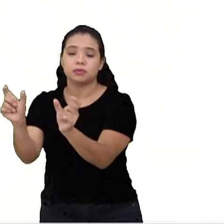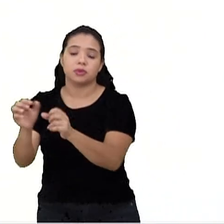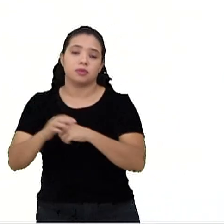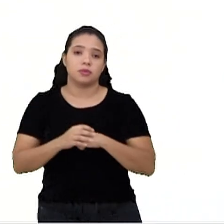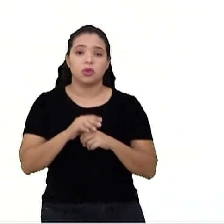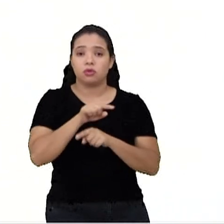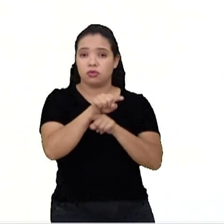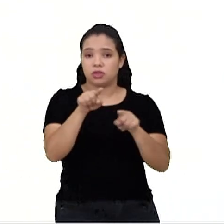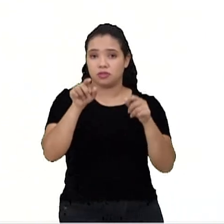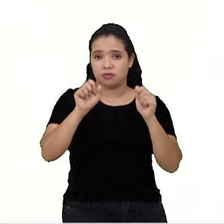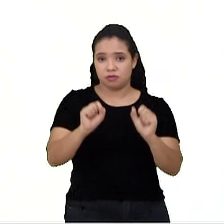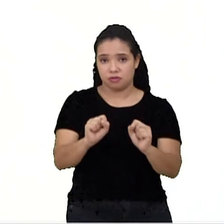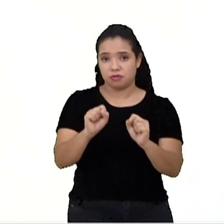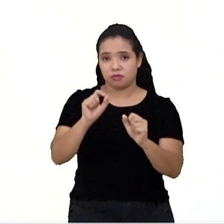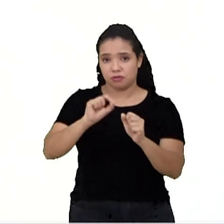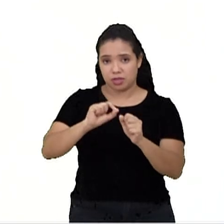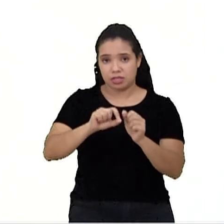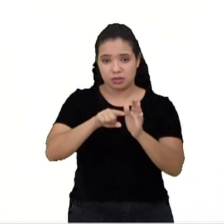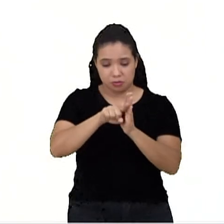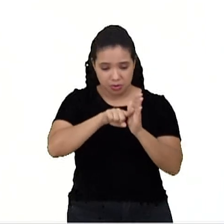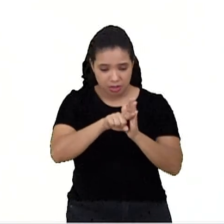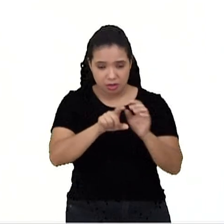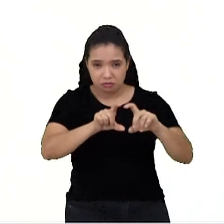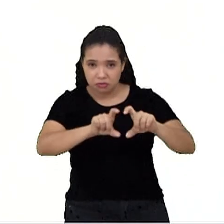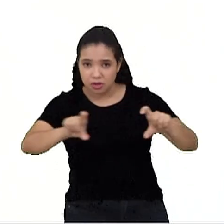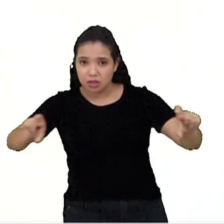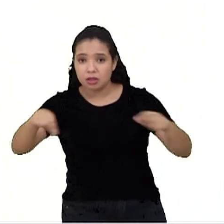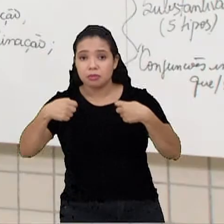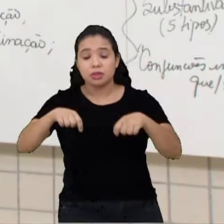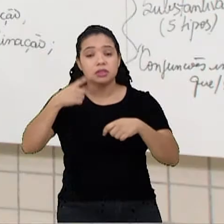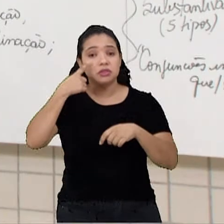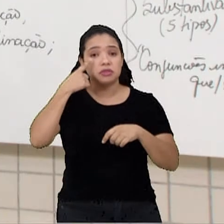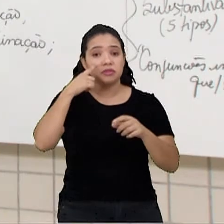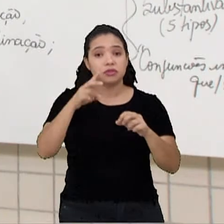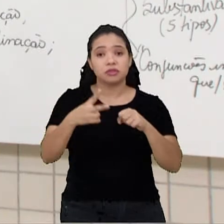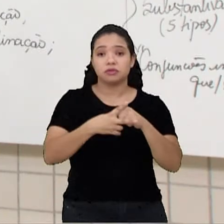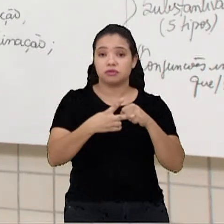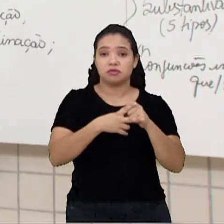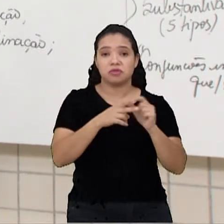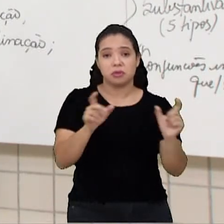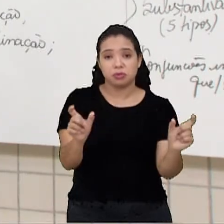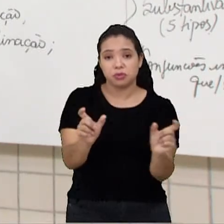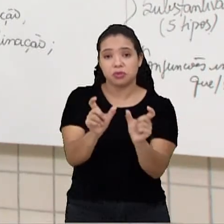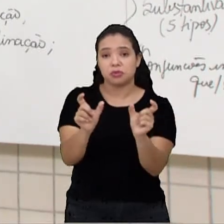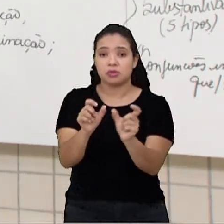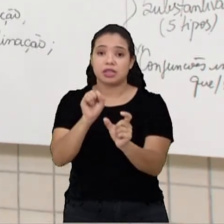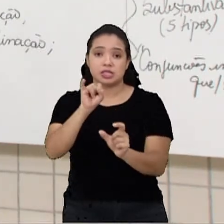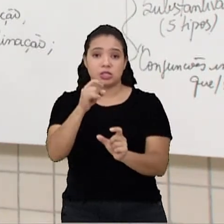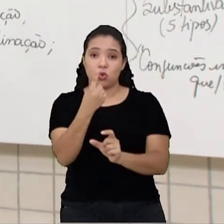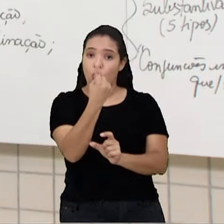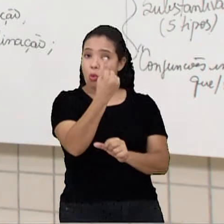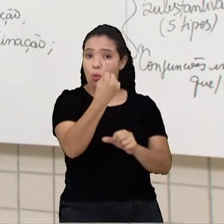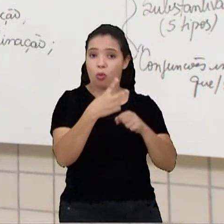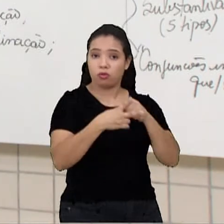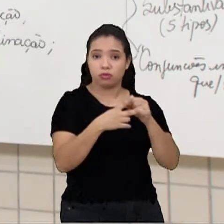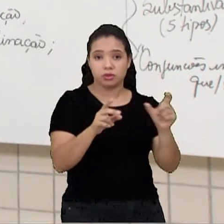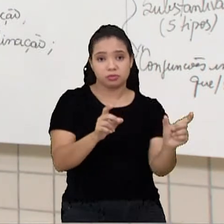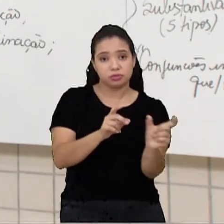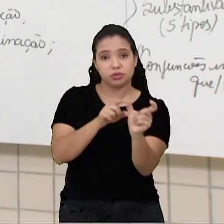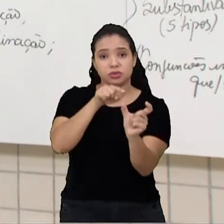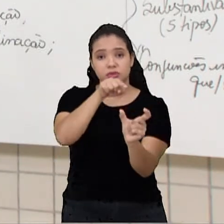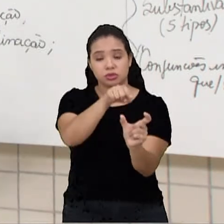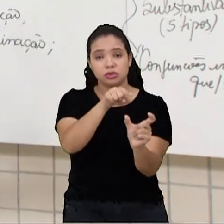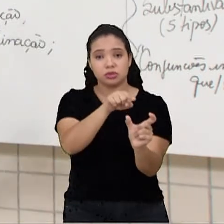for fazer uma análise de uma frase, primeiro você vai ter que ver o verbo. Se apresentar apenas um verbo, nós temos uma